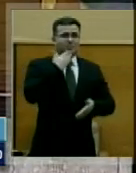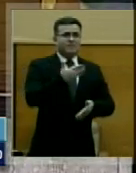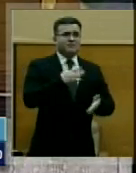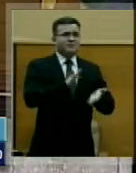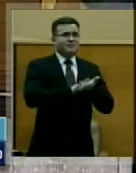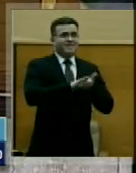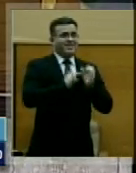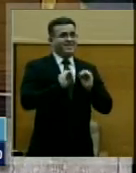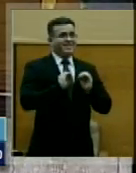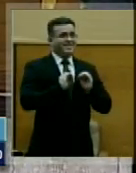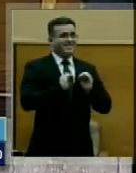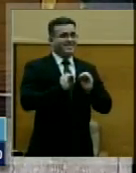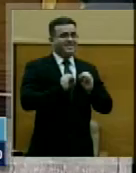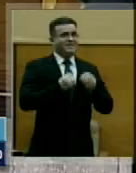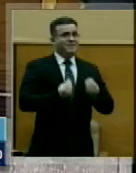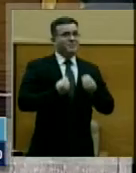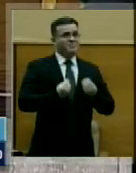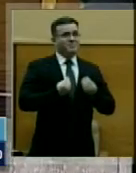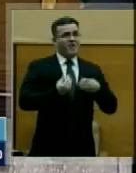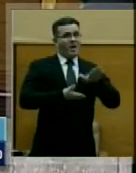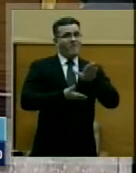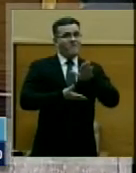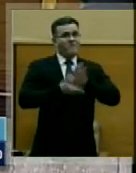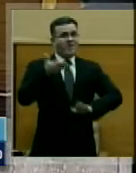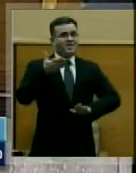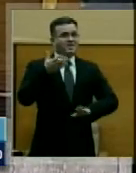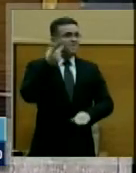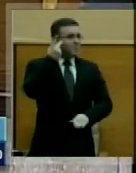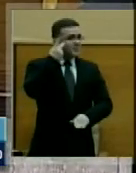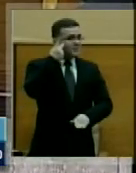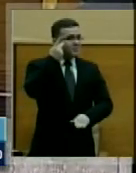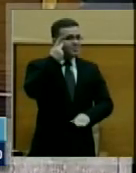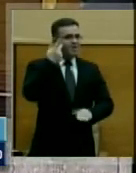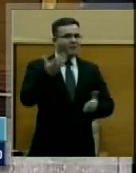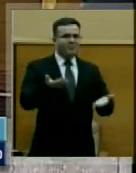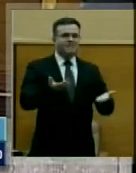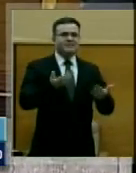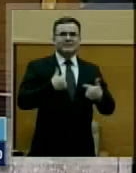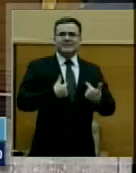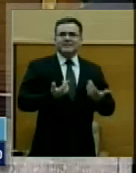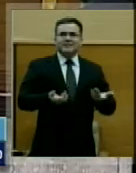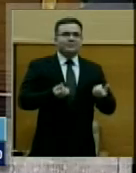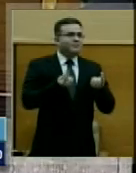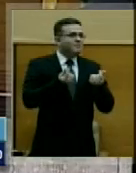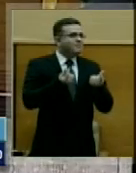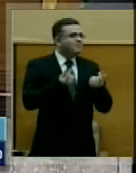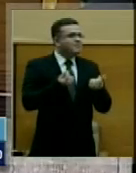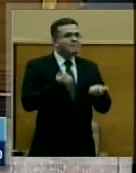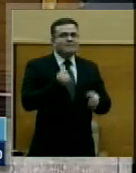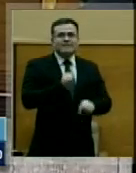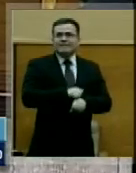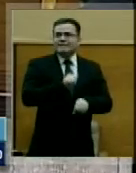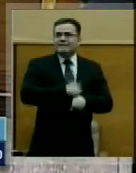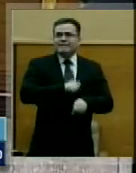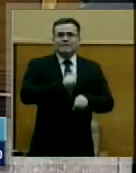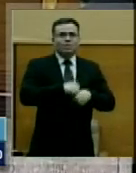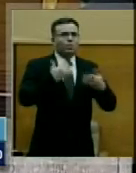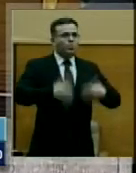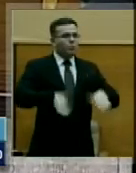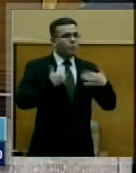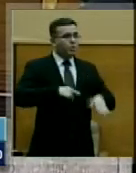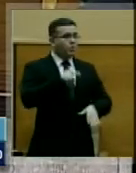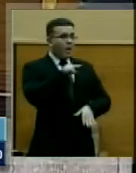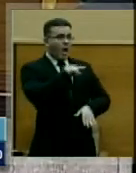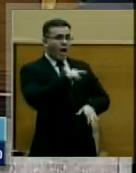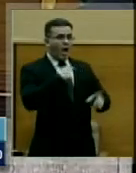pessoalmente. Eu saí daqui de Aracaju para São Paulo para fazer o transplante sem nenhum recurso no bolso e ele teve essa preocupação